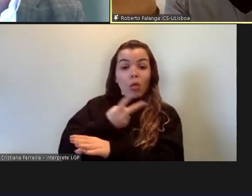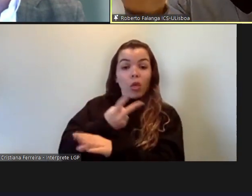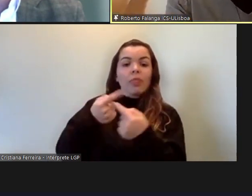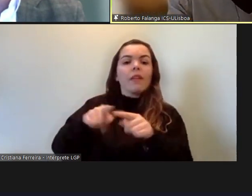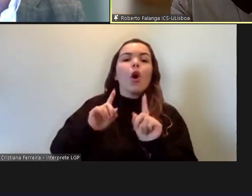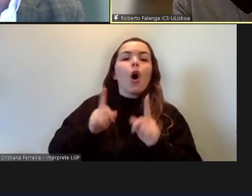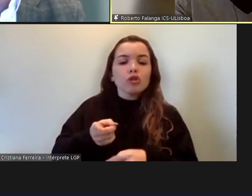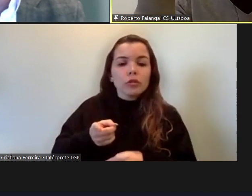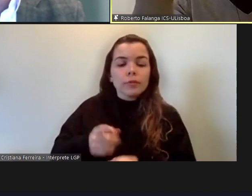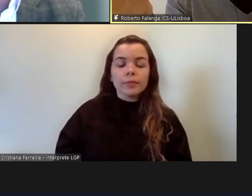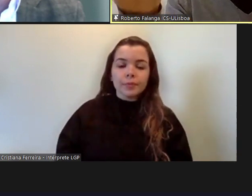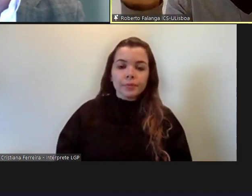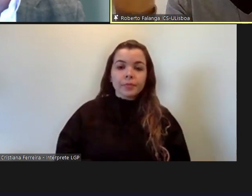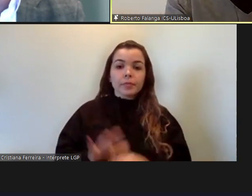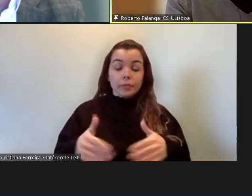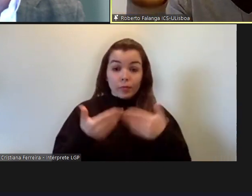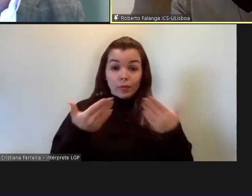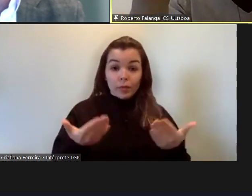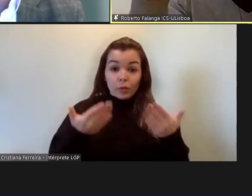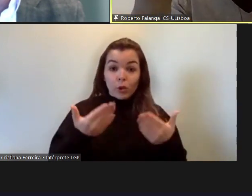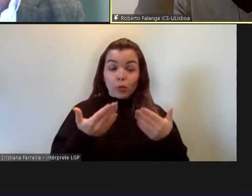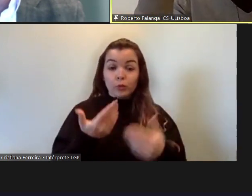prática e sintética, nas Assembleias de Cidadãos,